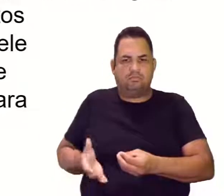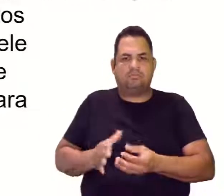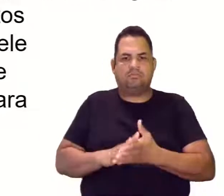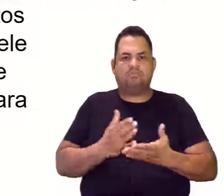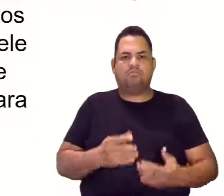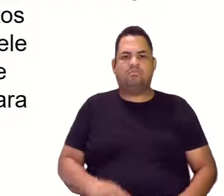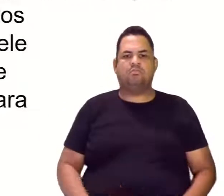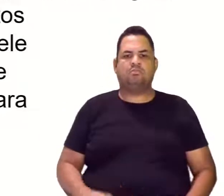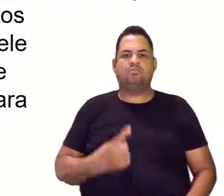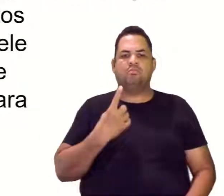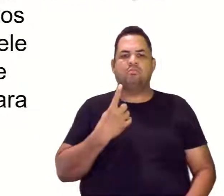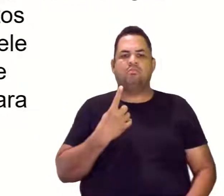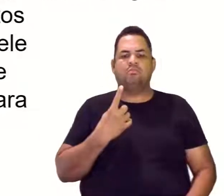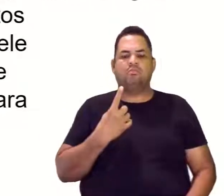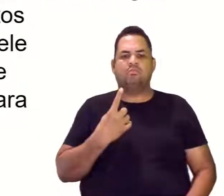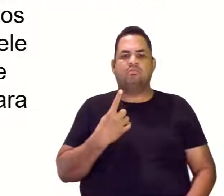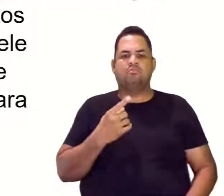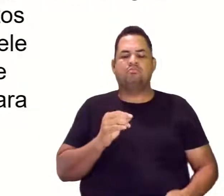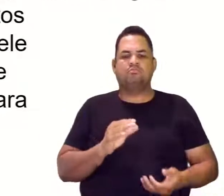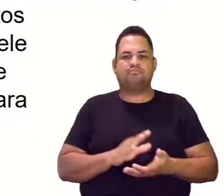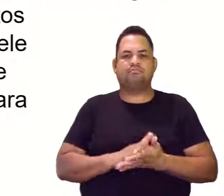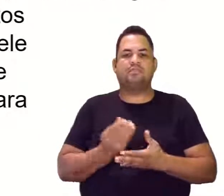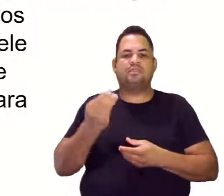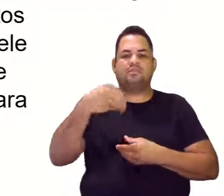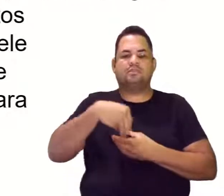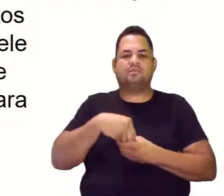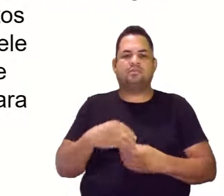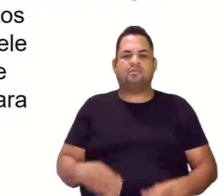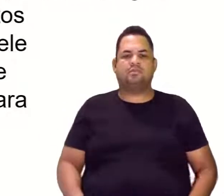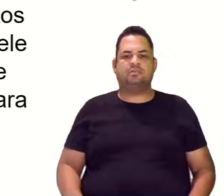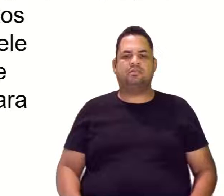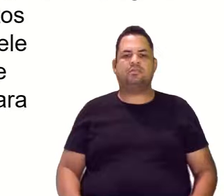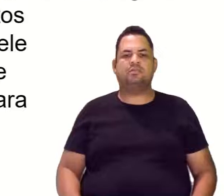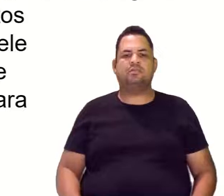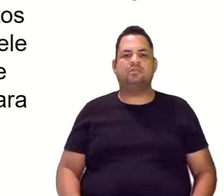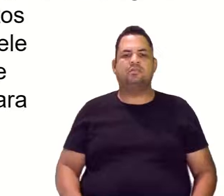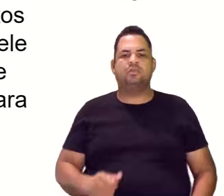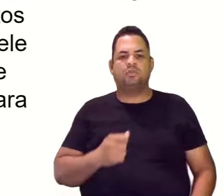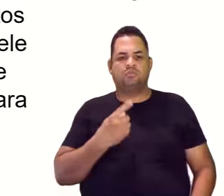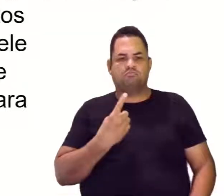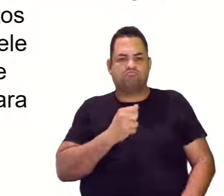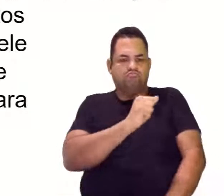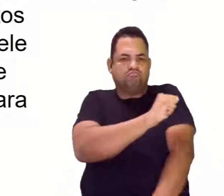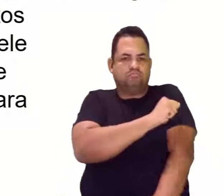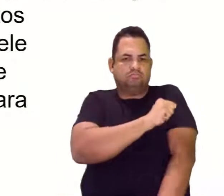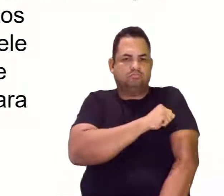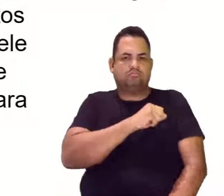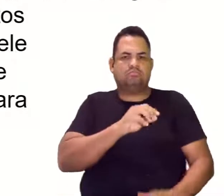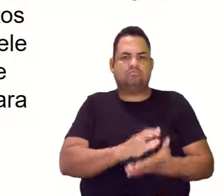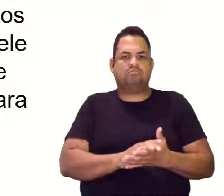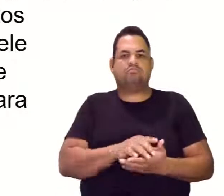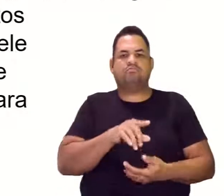quantidade, só um item vai fazer parte, né? Vamos lá, professor Maurício. Um aluno marcou